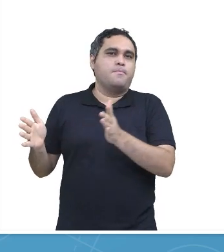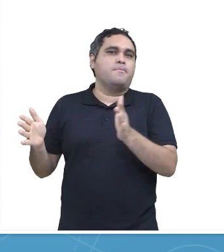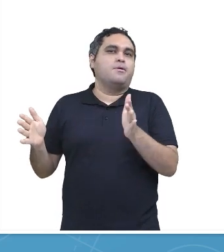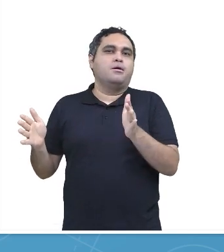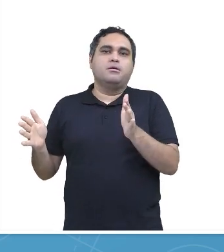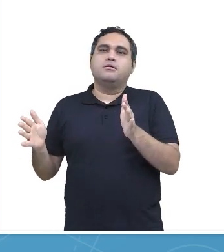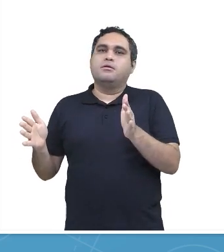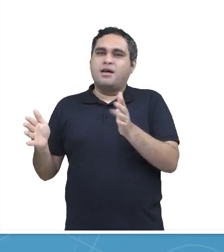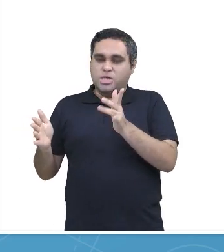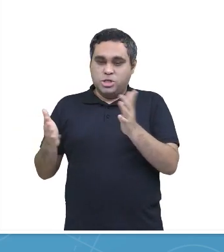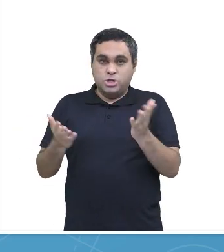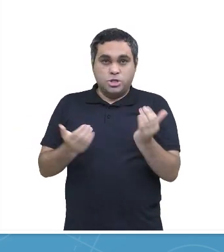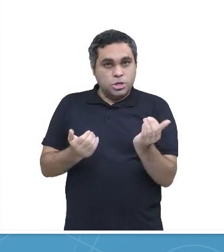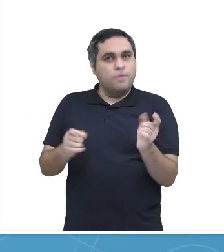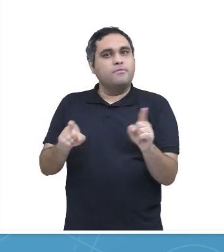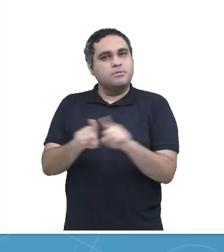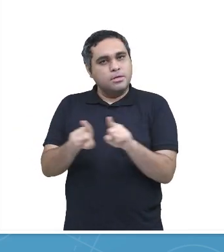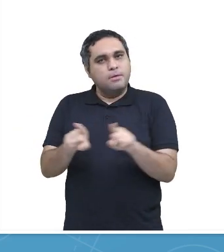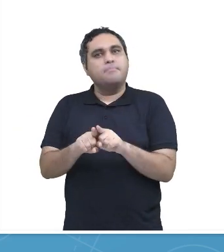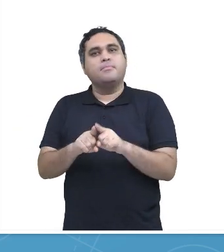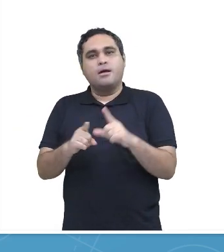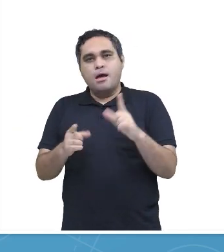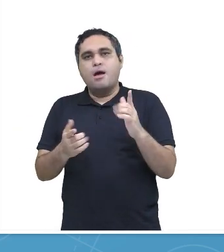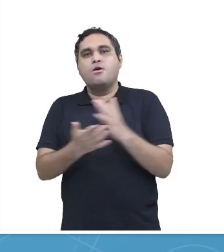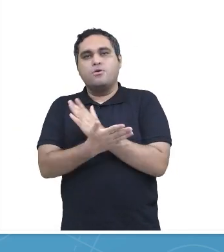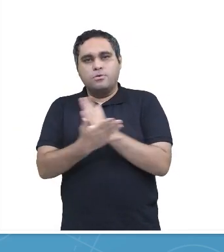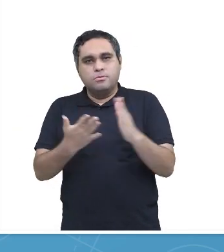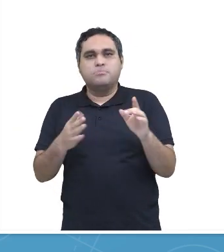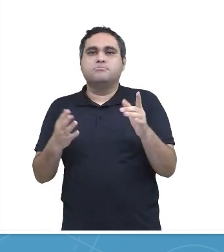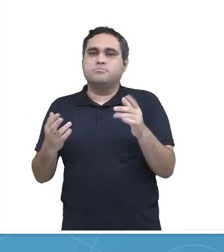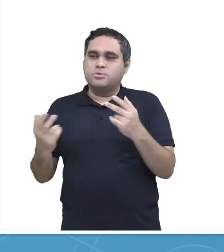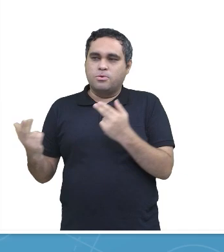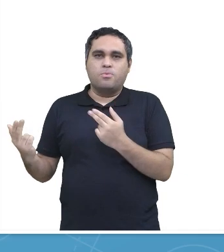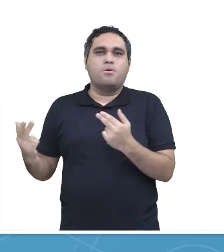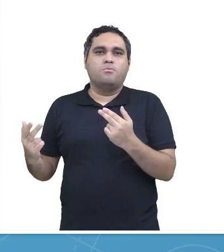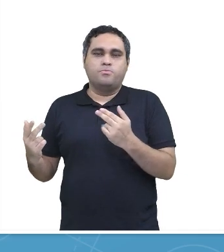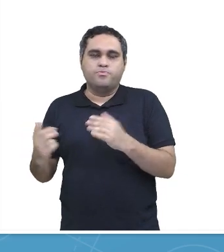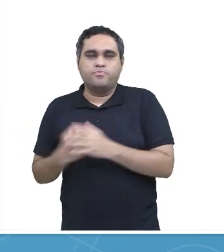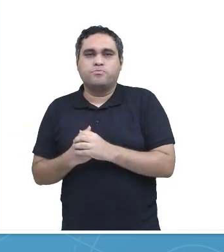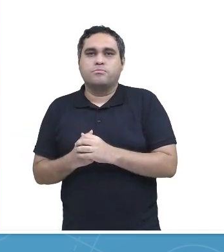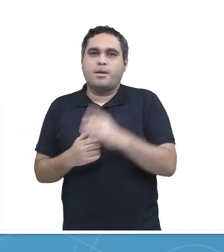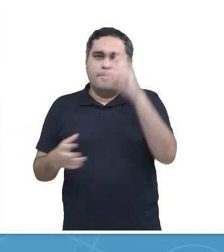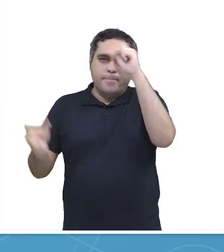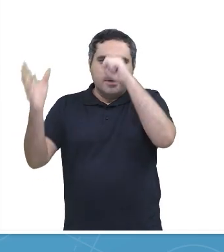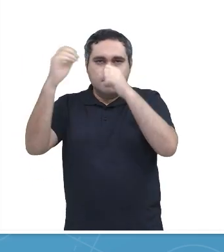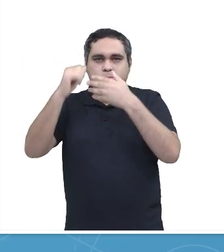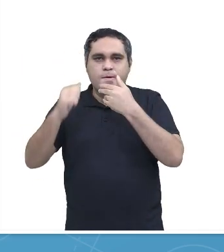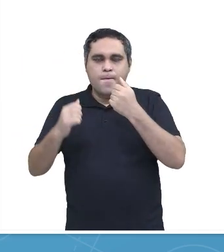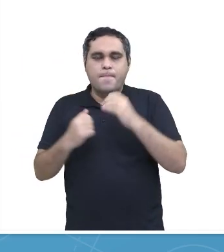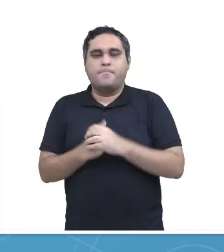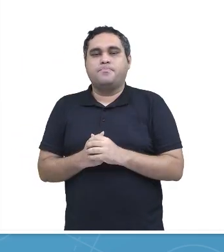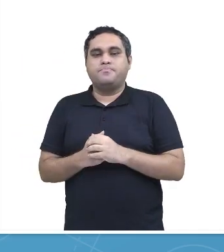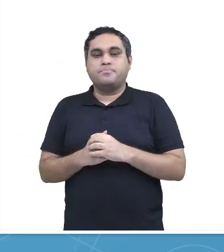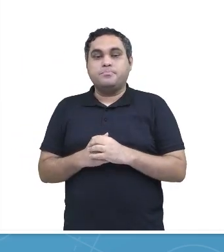da adolescência. E agora vamos ver aí quais são as características da fase da adolescência.